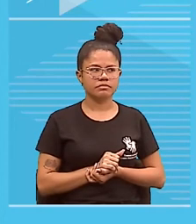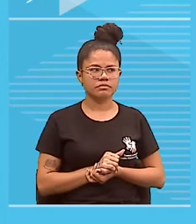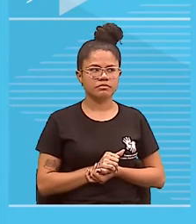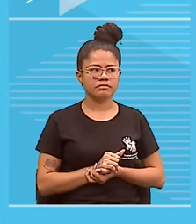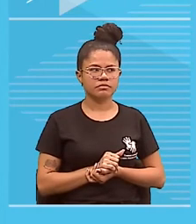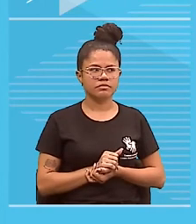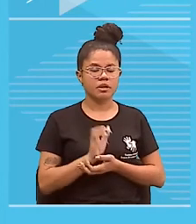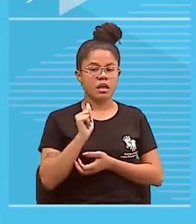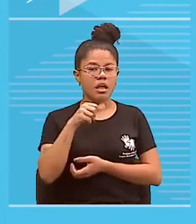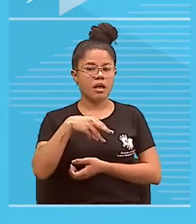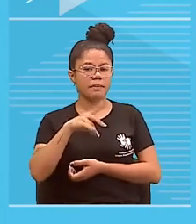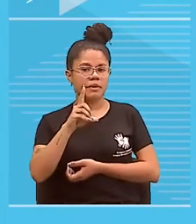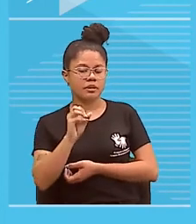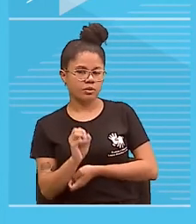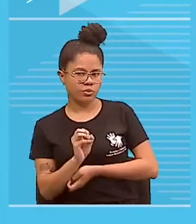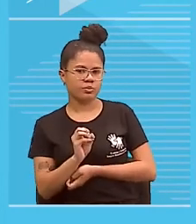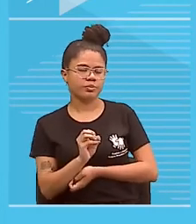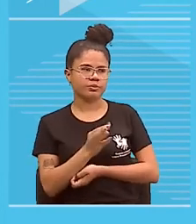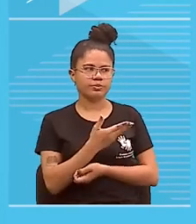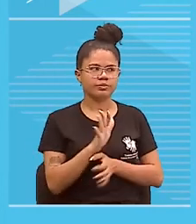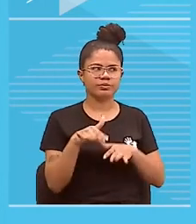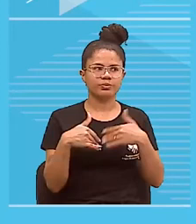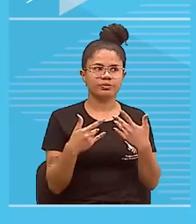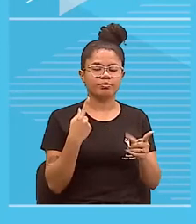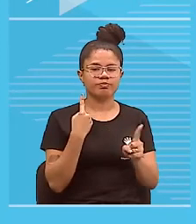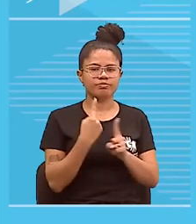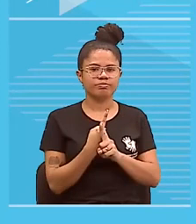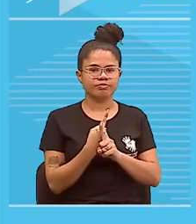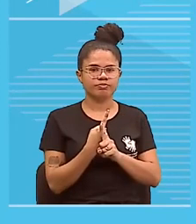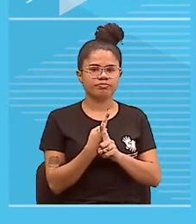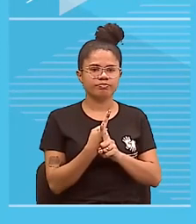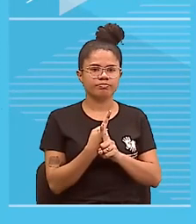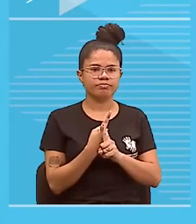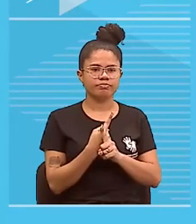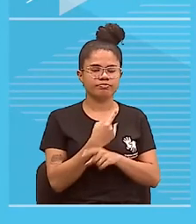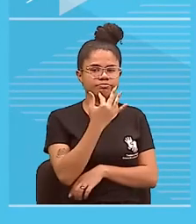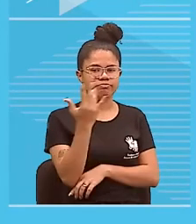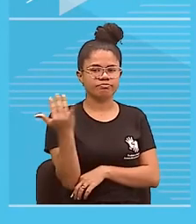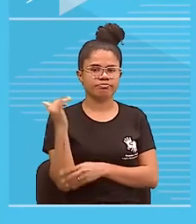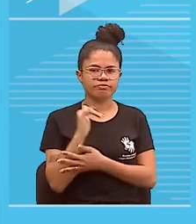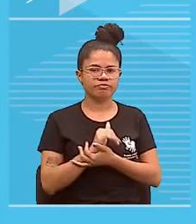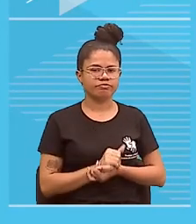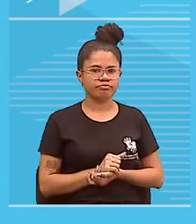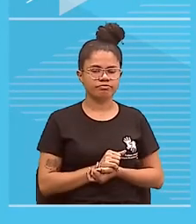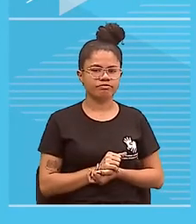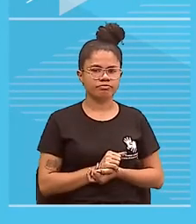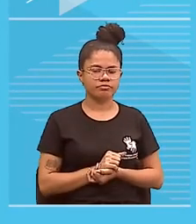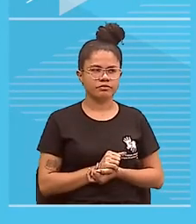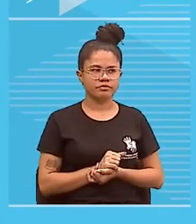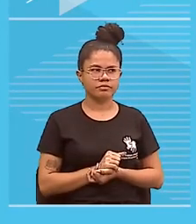a reserva energética encontrada em plantas o glicogênio